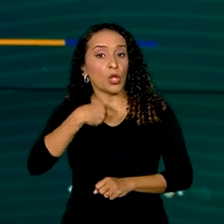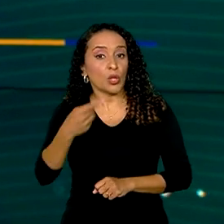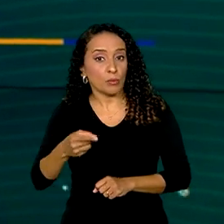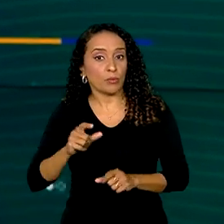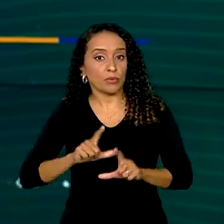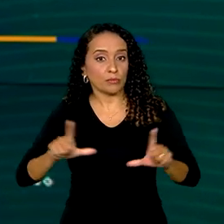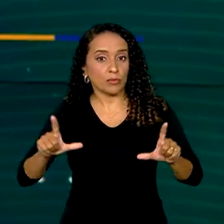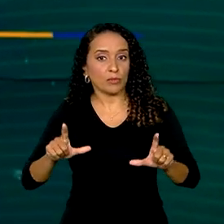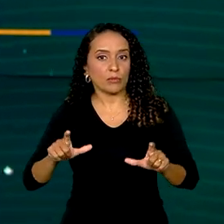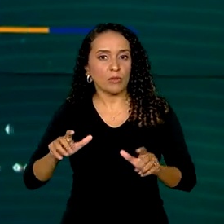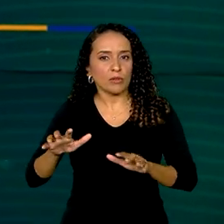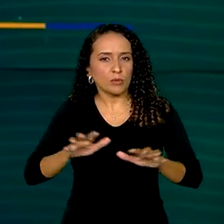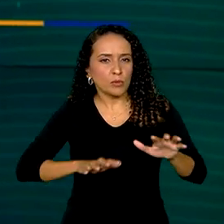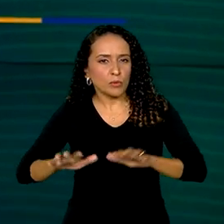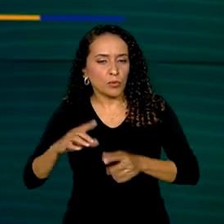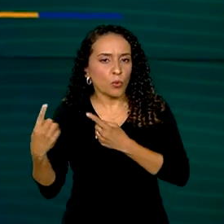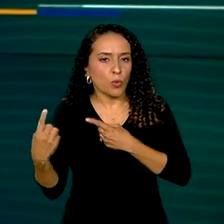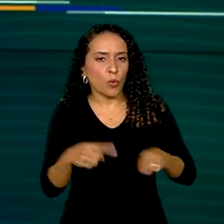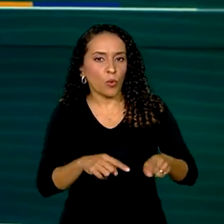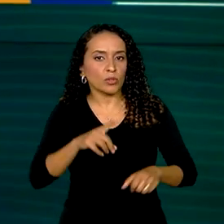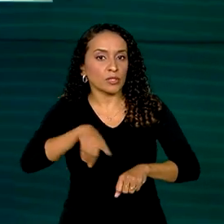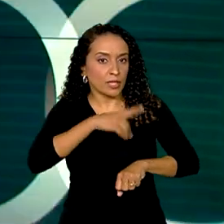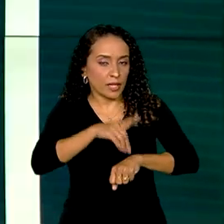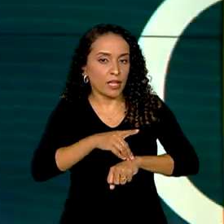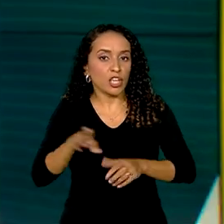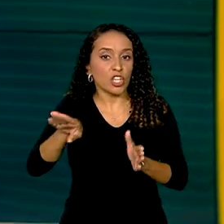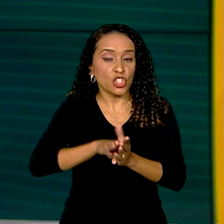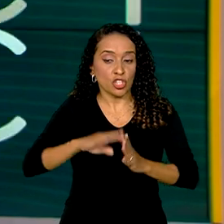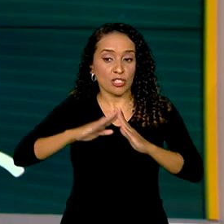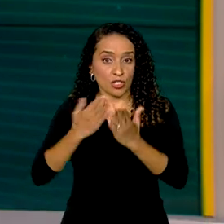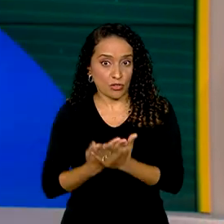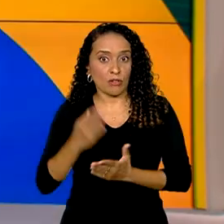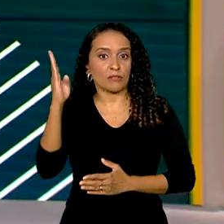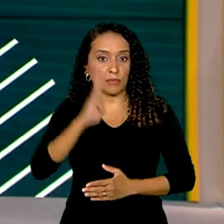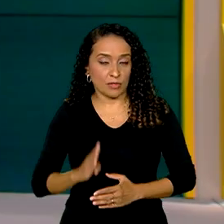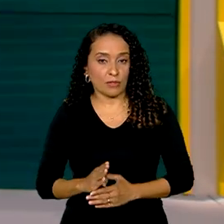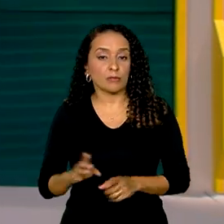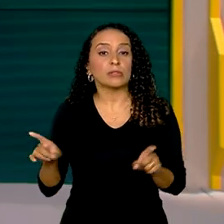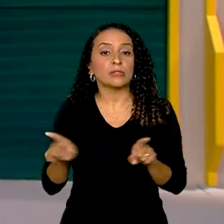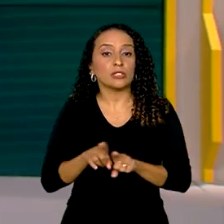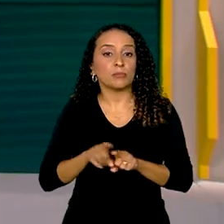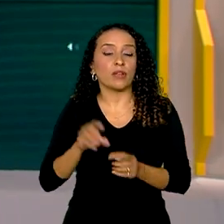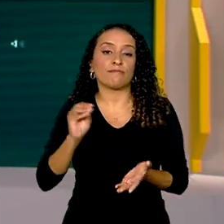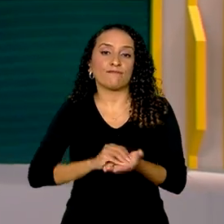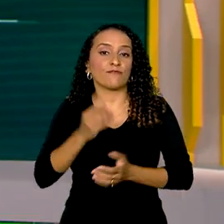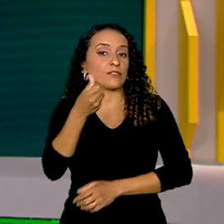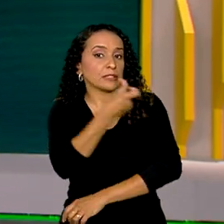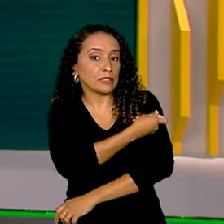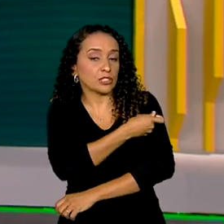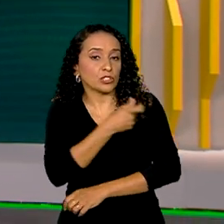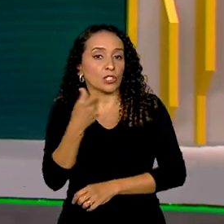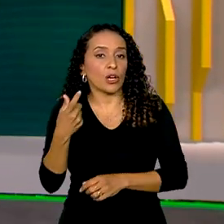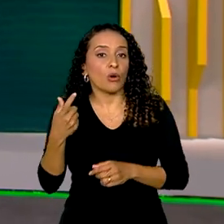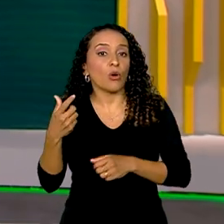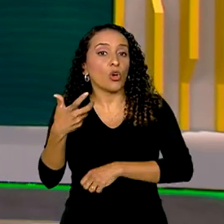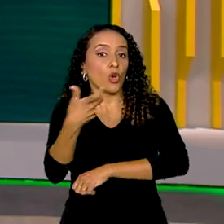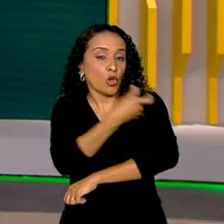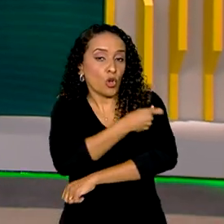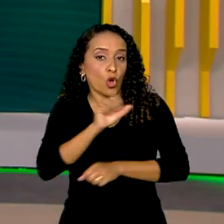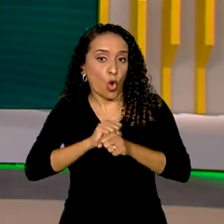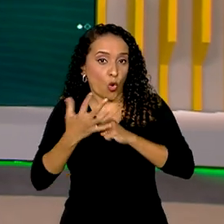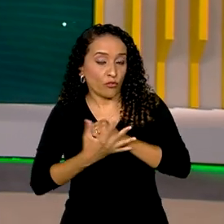bloco, mobilização contra a dengue chega nas escolas do país. E ainda, falta de vacinação contra a Covid em